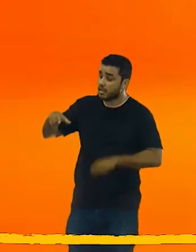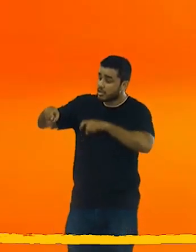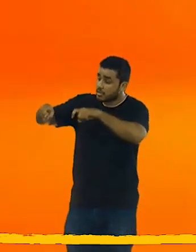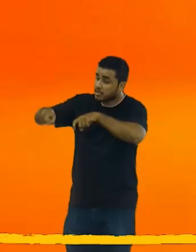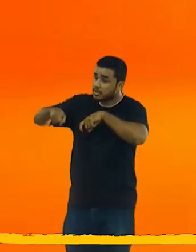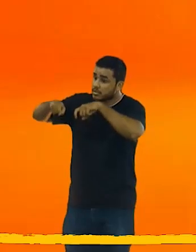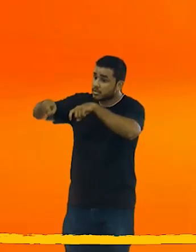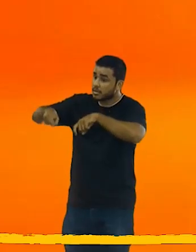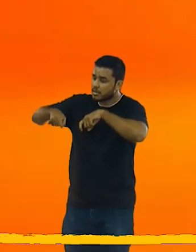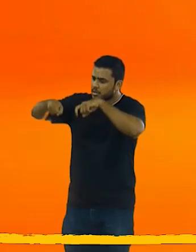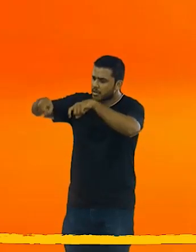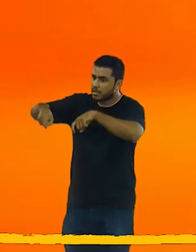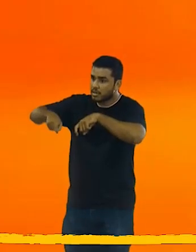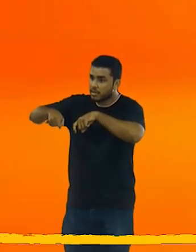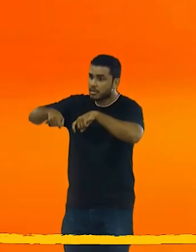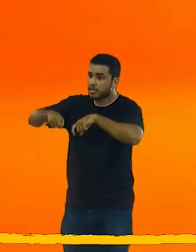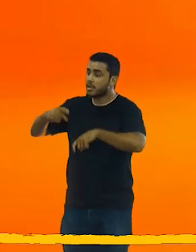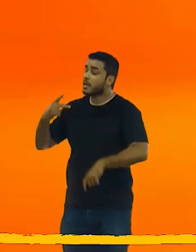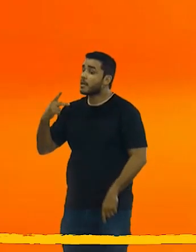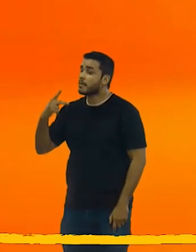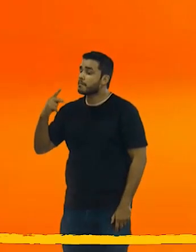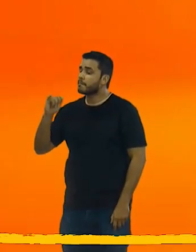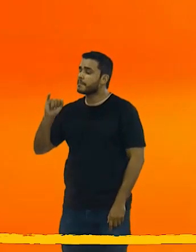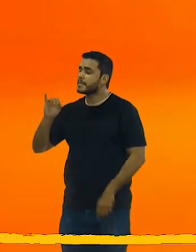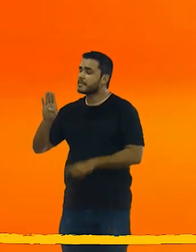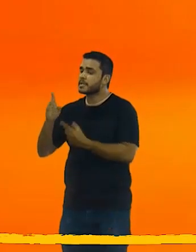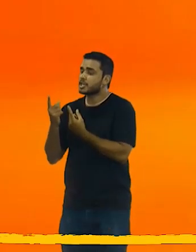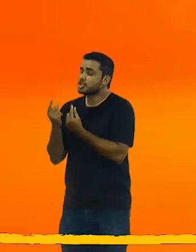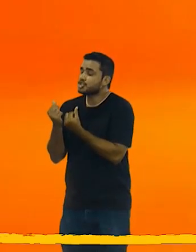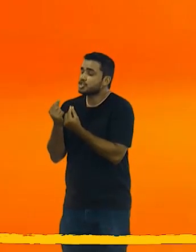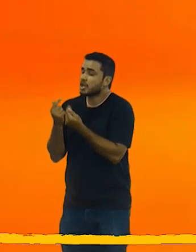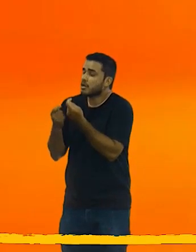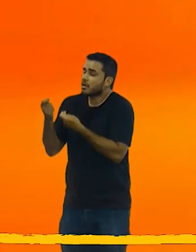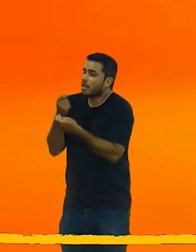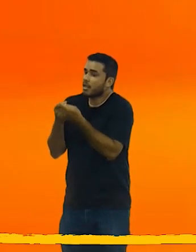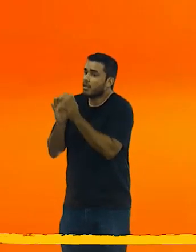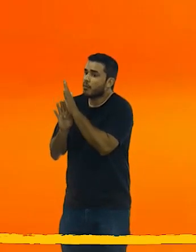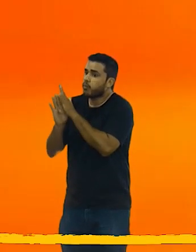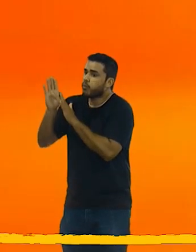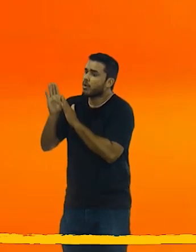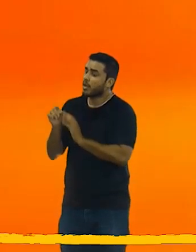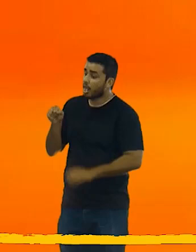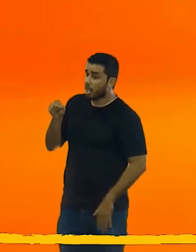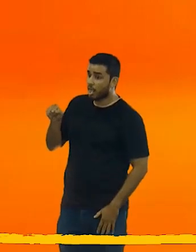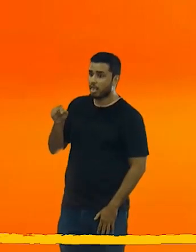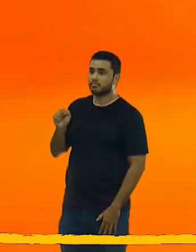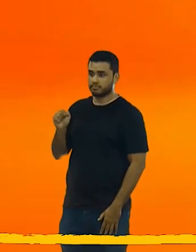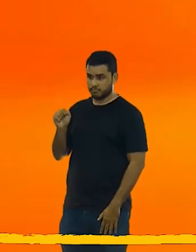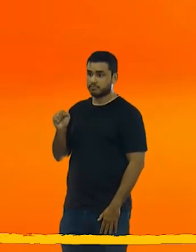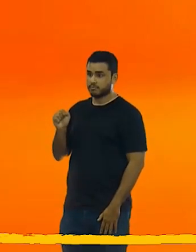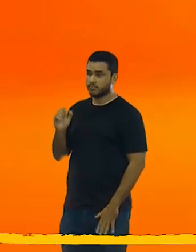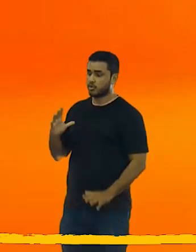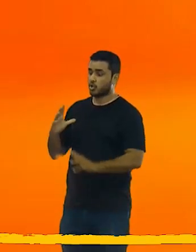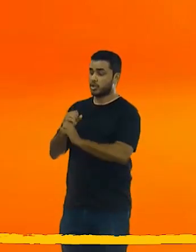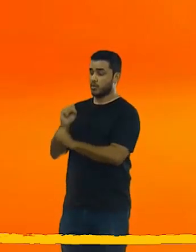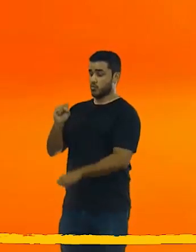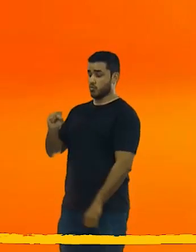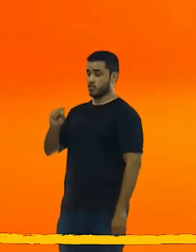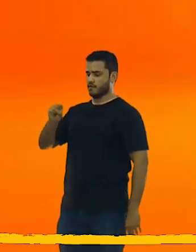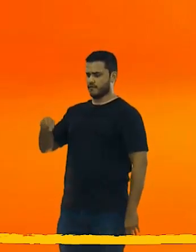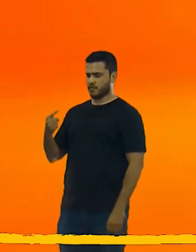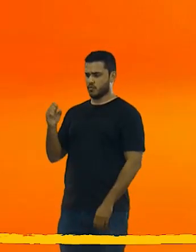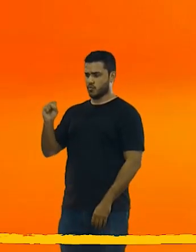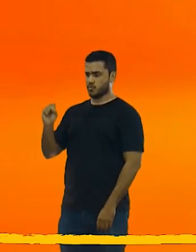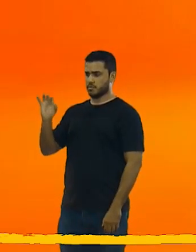do PIB do Brasil, no setor primário, que é o setor agropecuário, ele envolve 8,8%. E você vai me dizer,